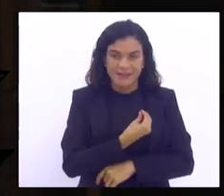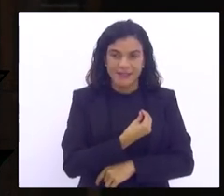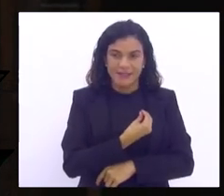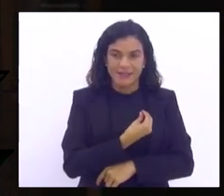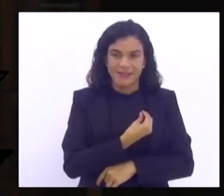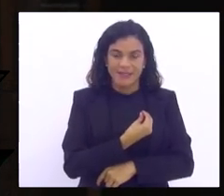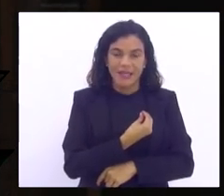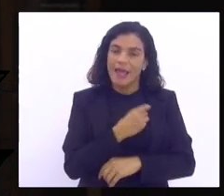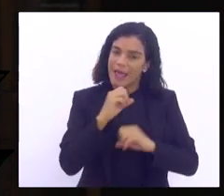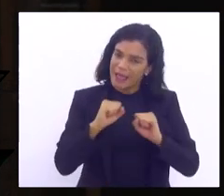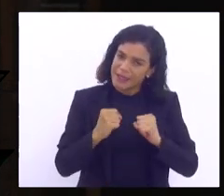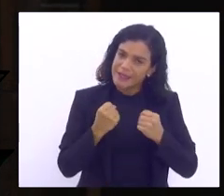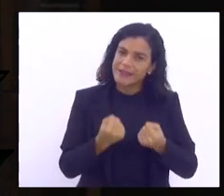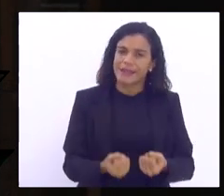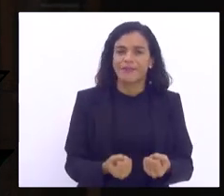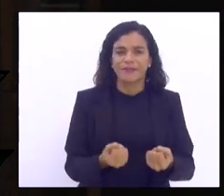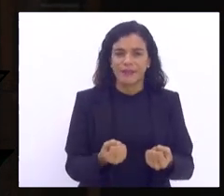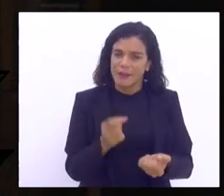a defesa